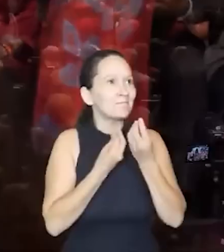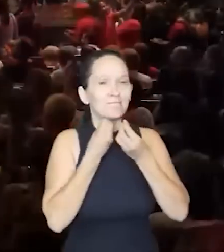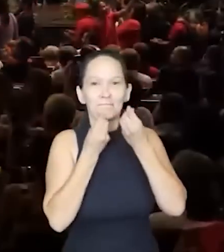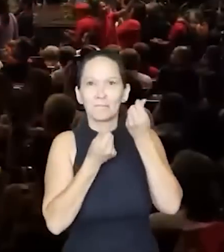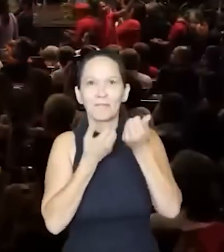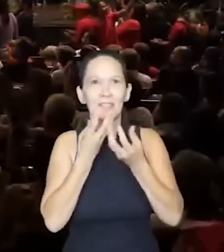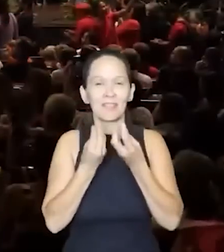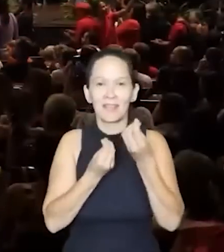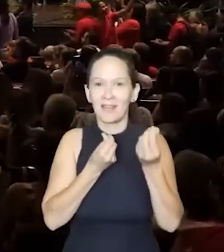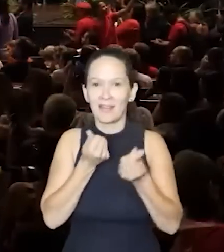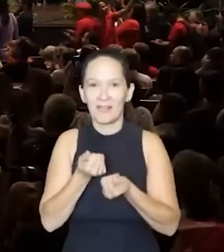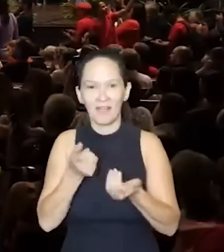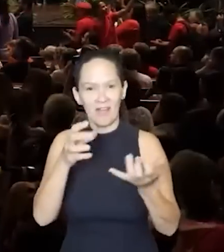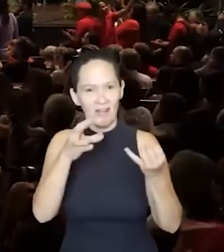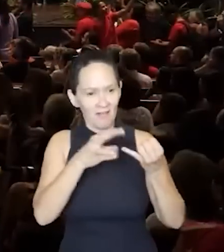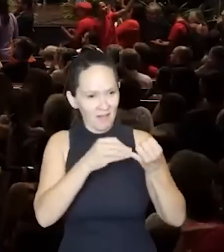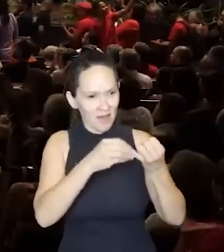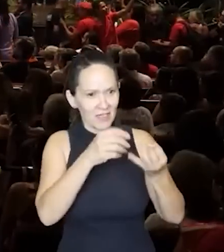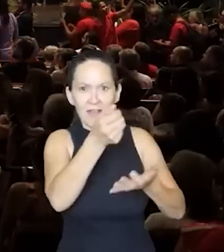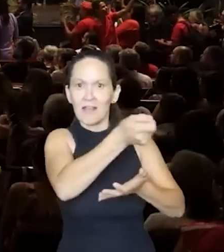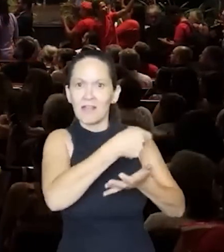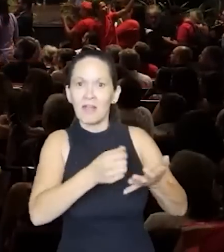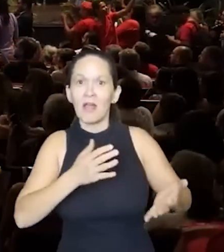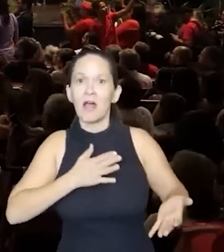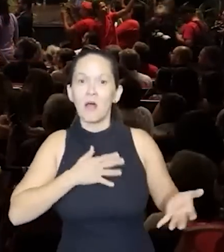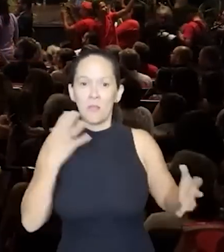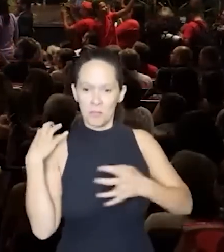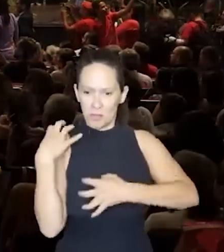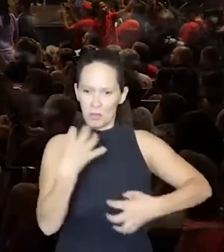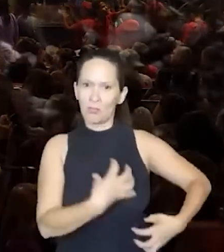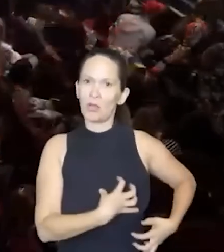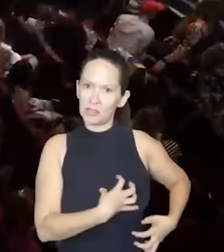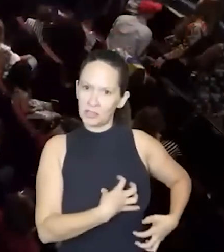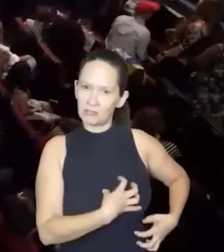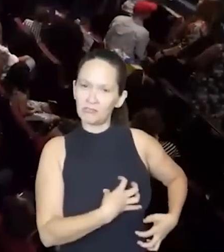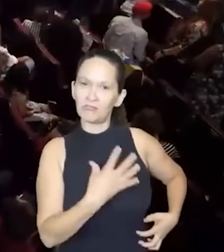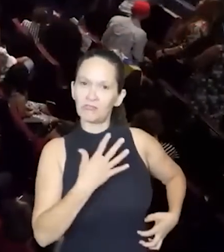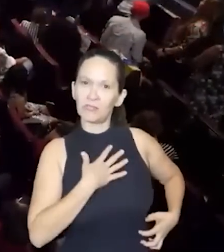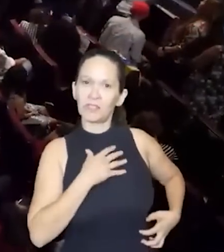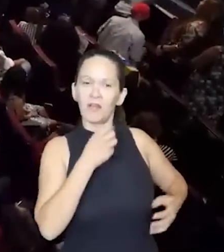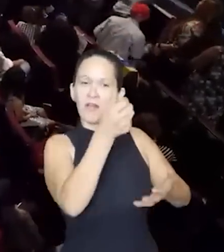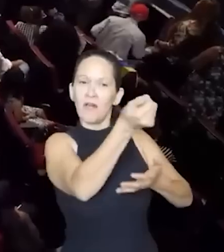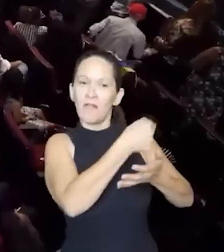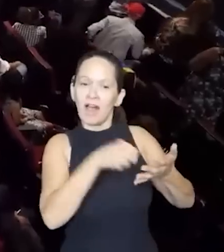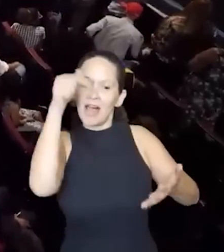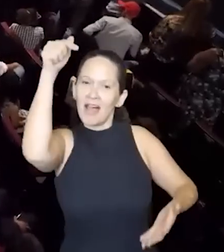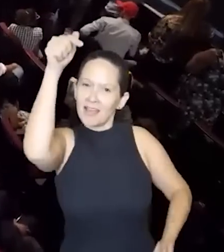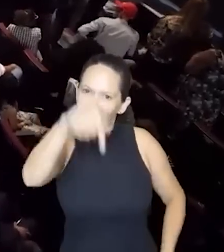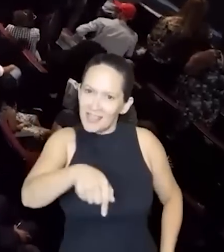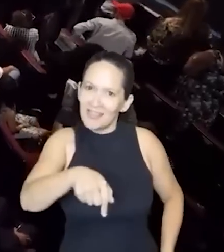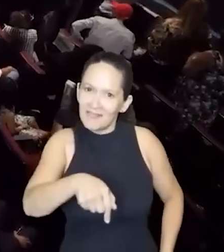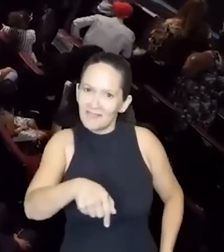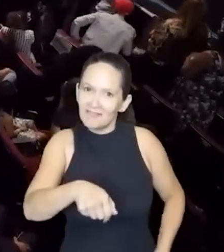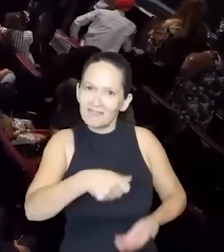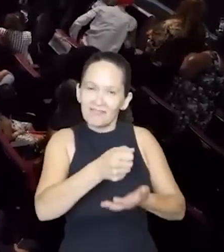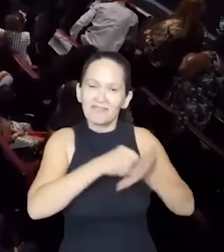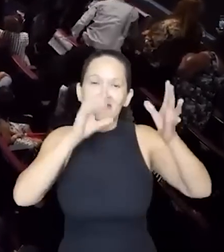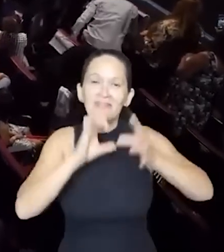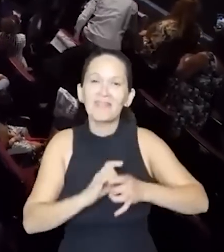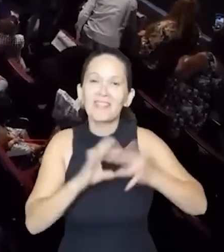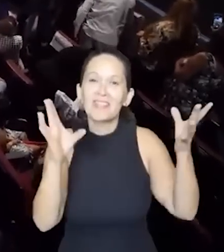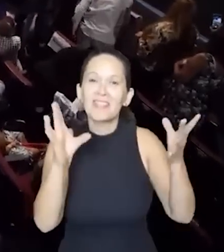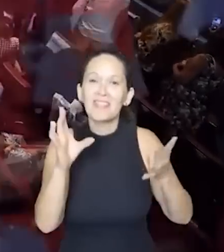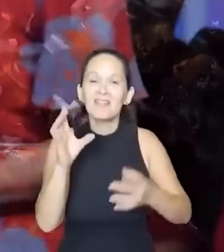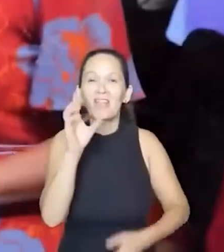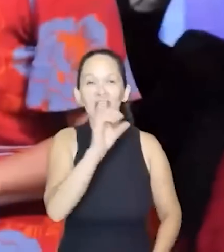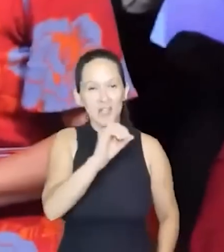com a caneta que eu assinei a minha posse, eu vou assinar aqui a autorização de débito